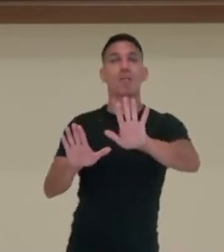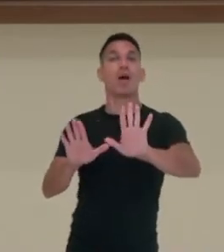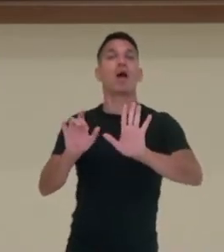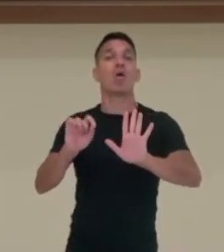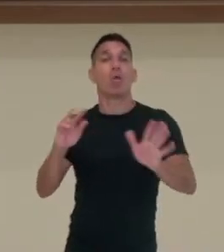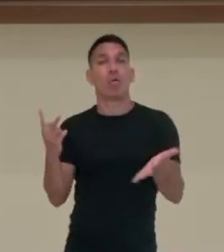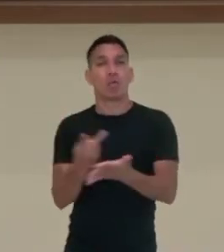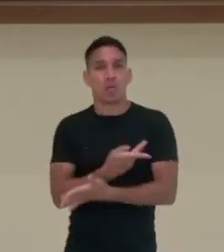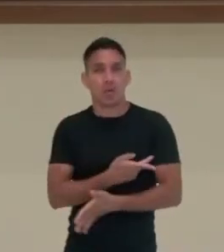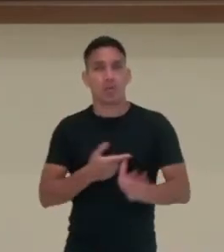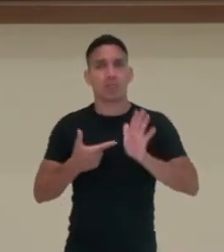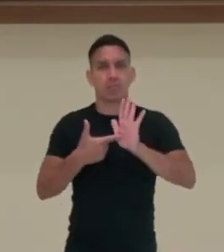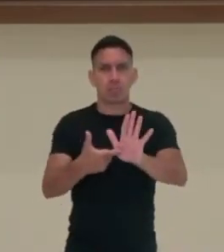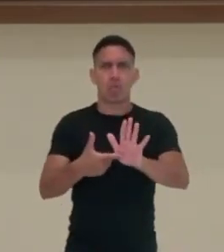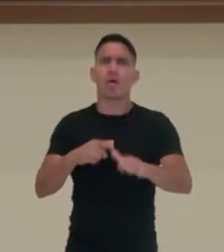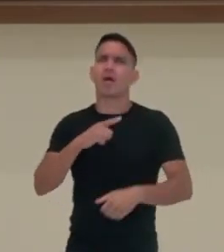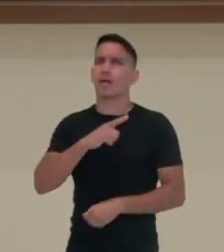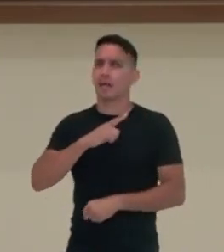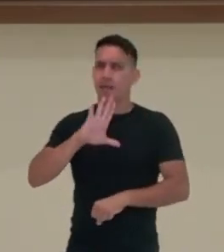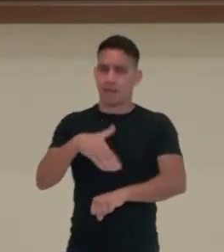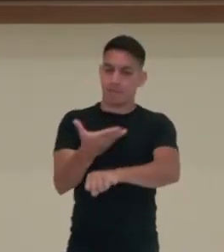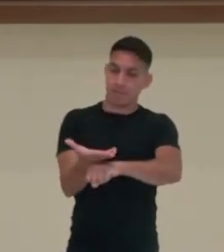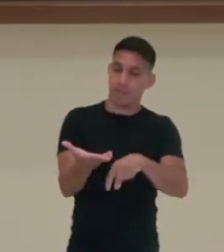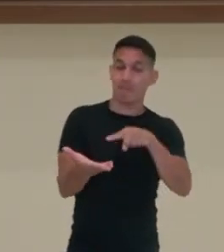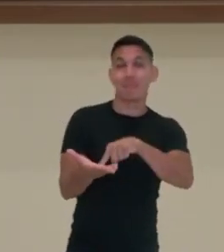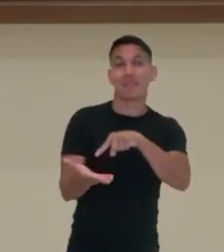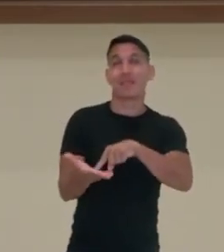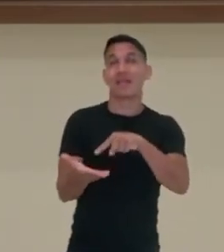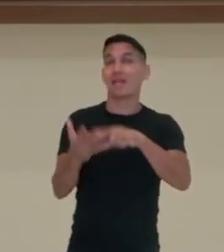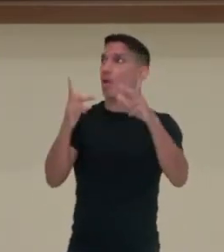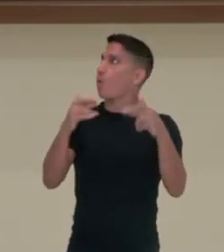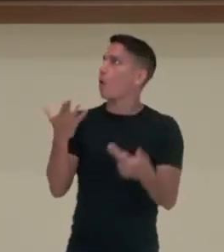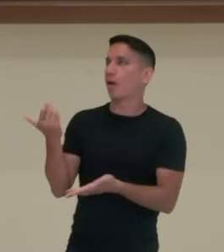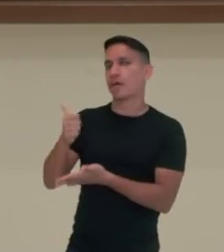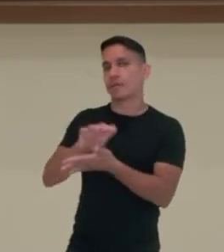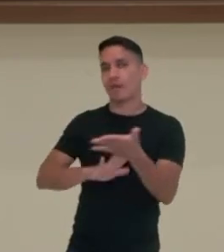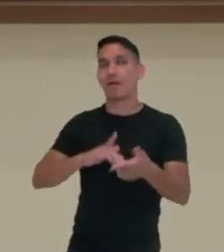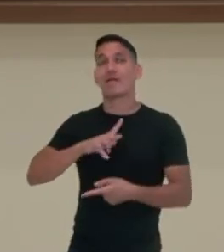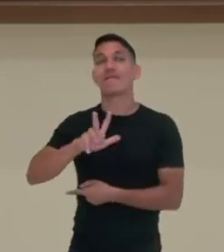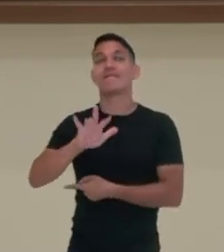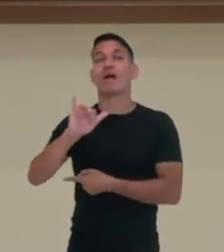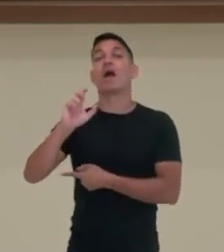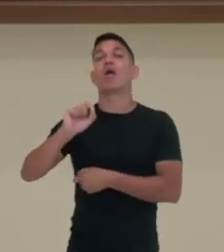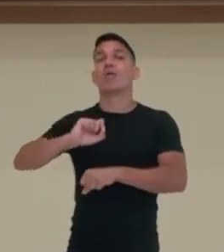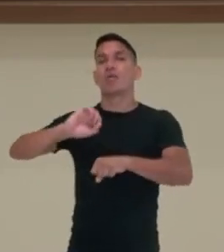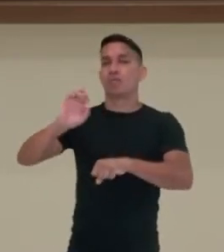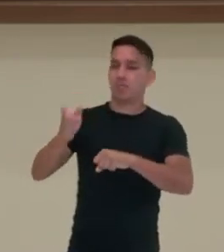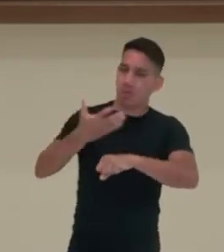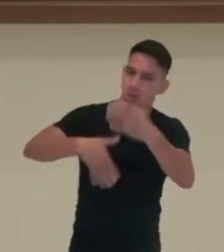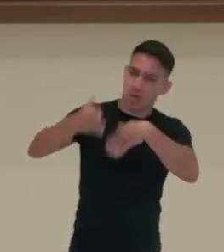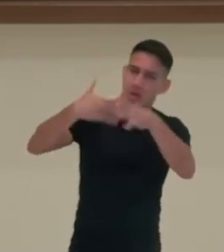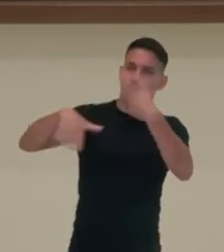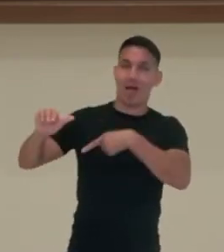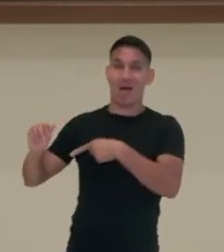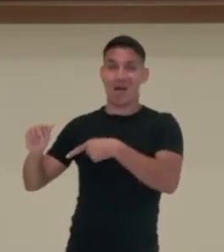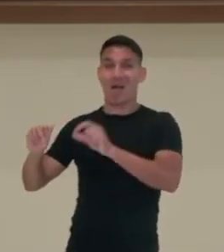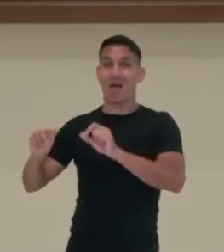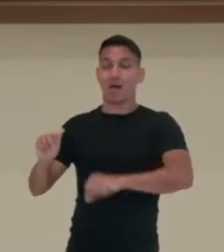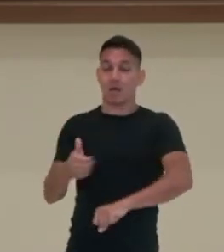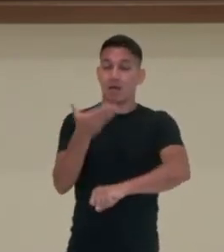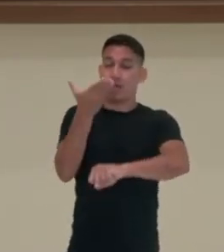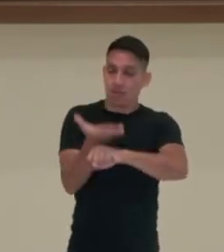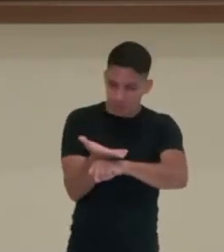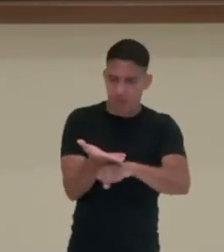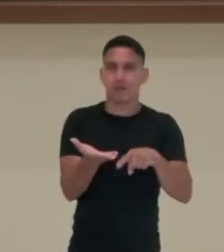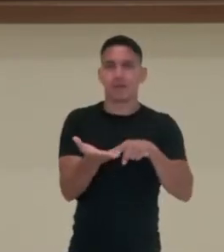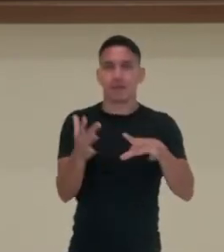saia cara de acordo com o meu exercício, eu vou ter então um evento A, né, a ocorrência A, de cara uma vez, e